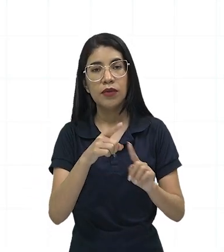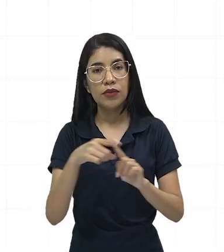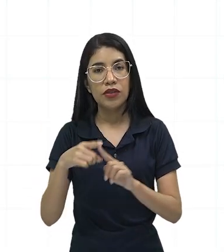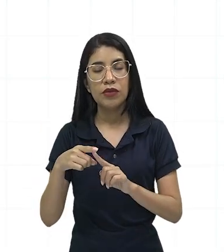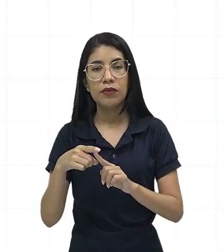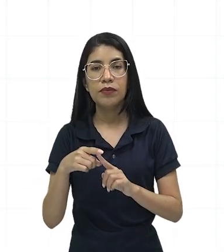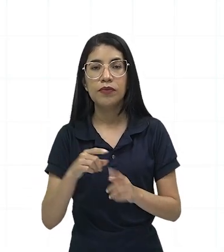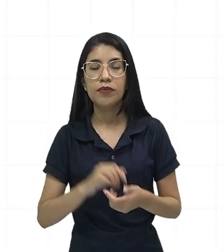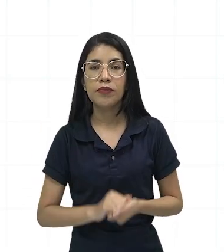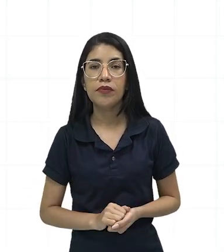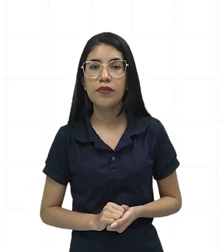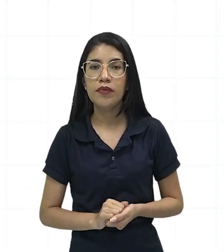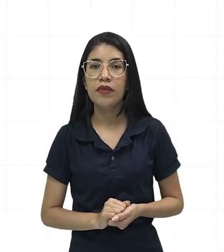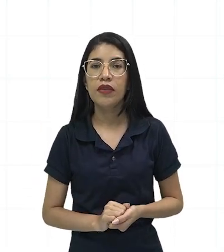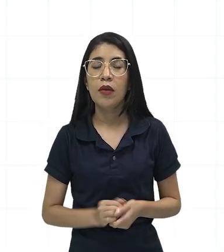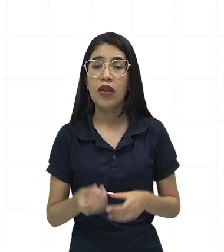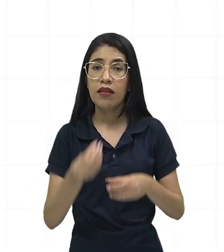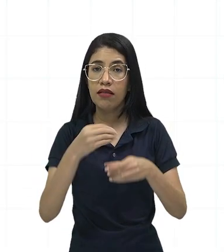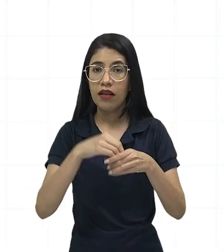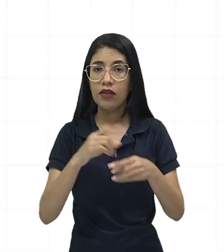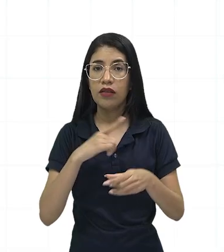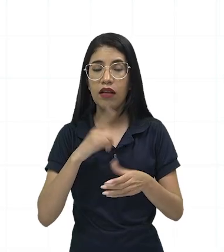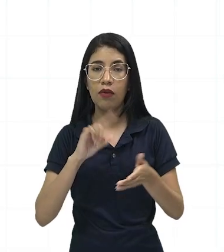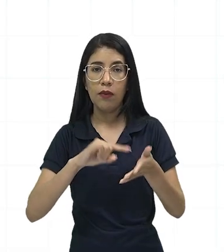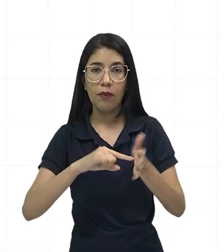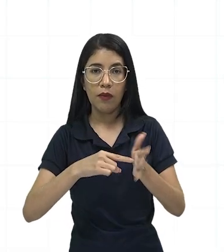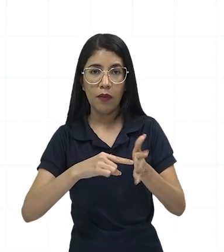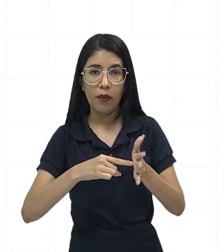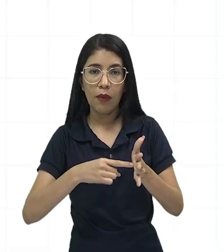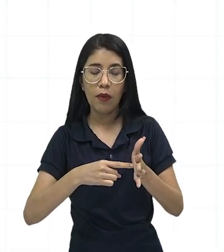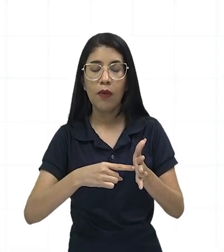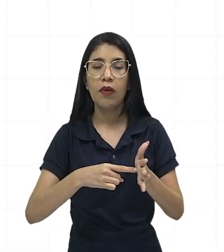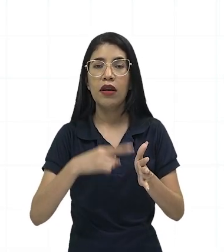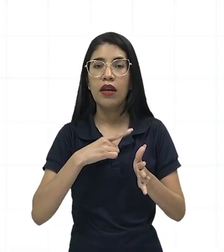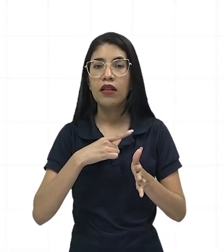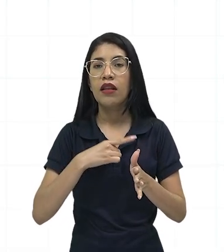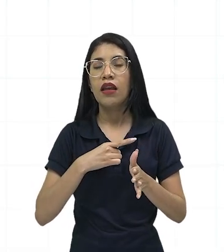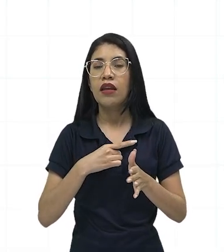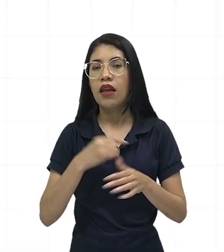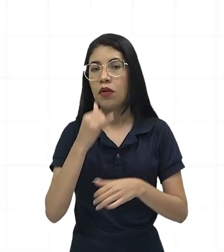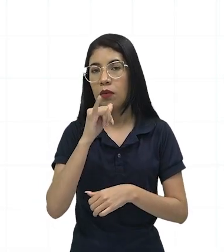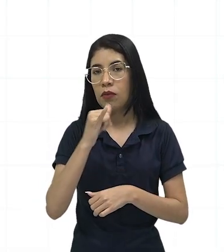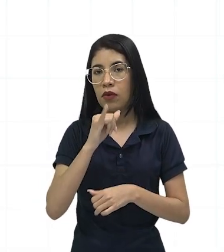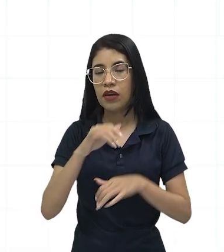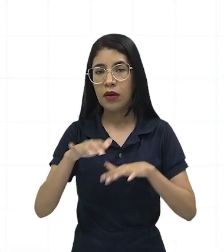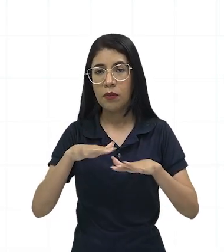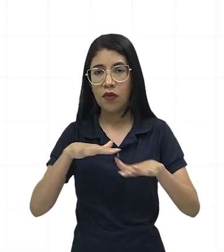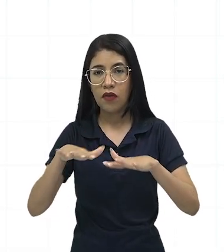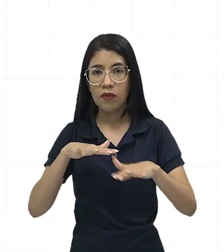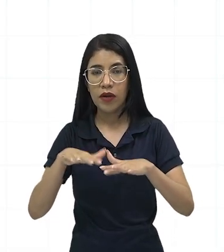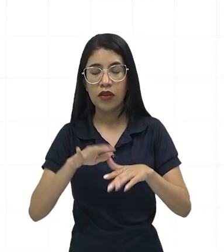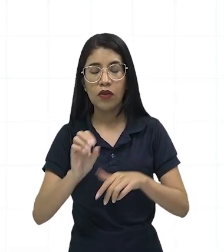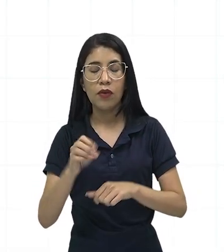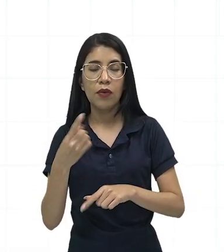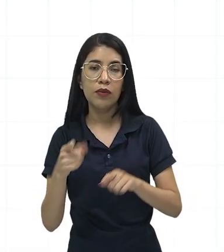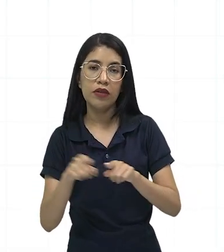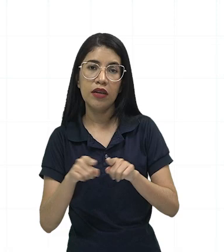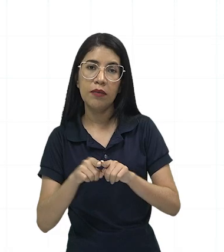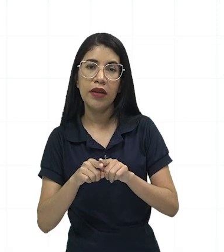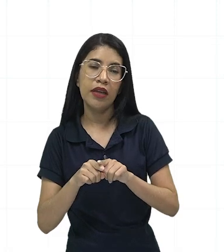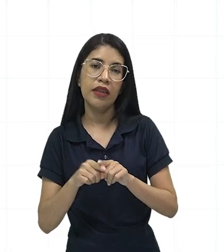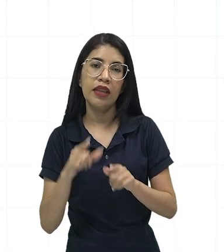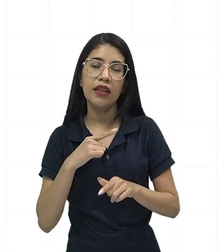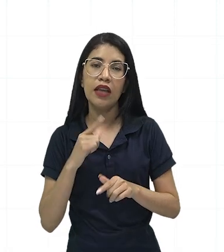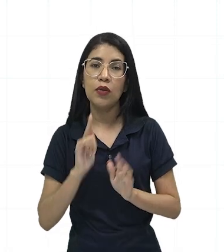deles há um motor elétrico que produz movimento ou que comprime algum tipo de